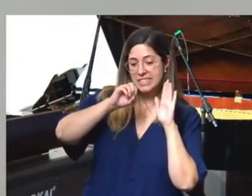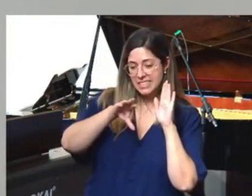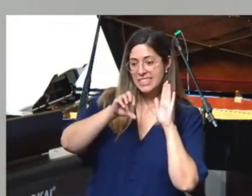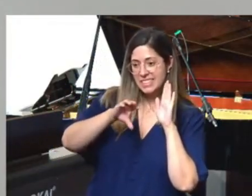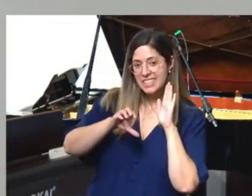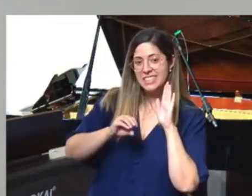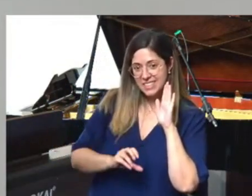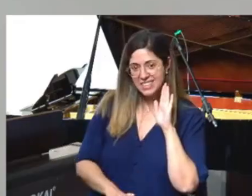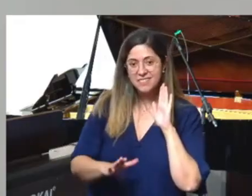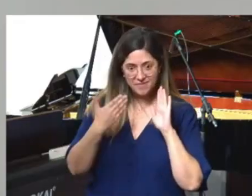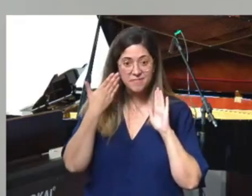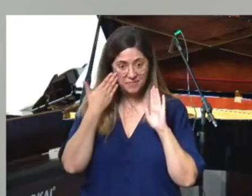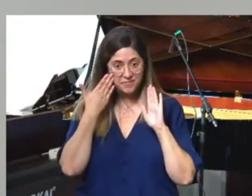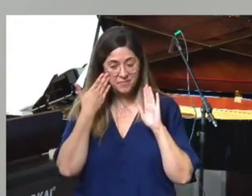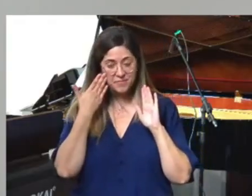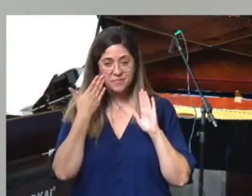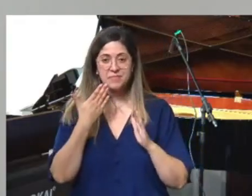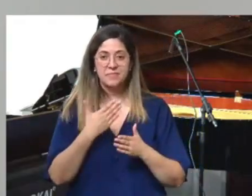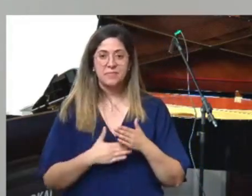instruções práticas,